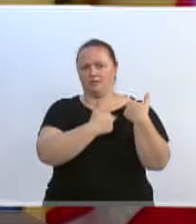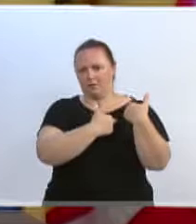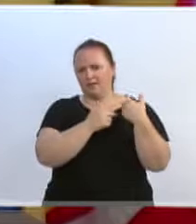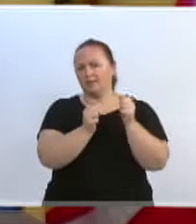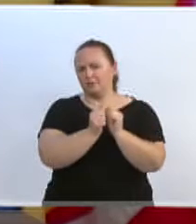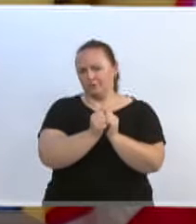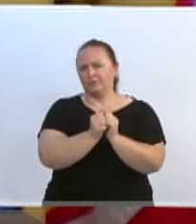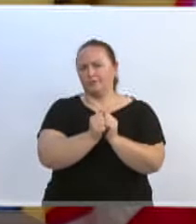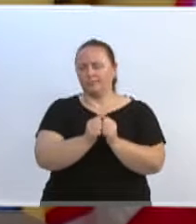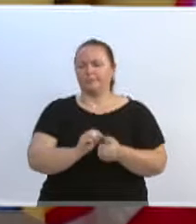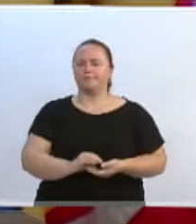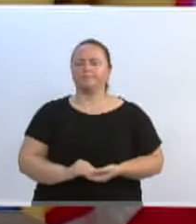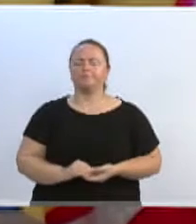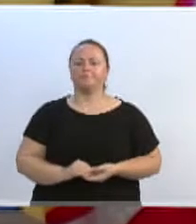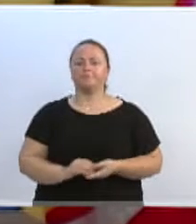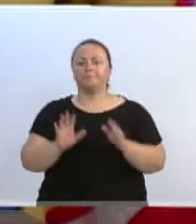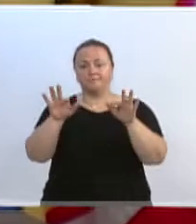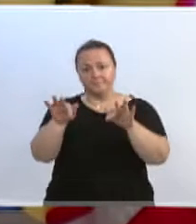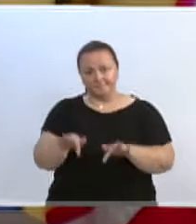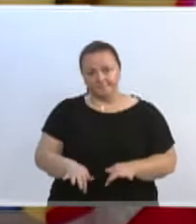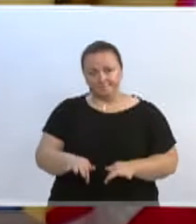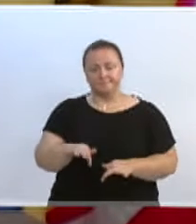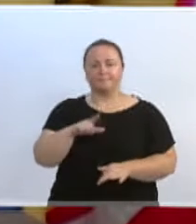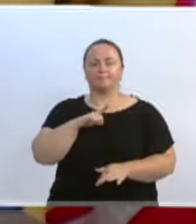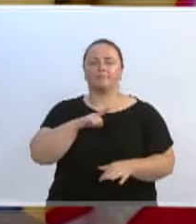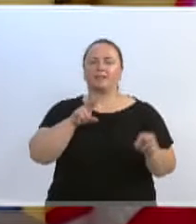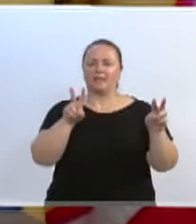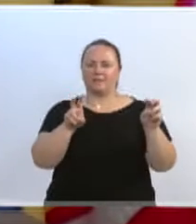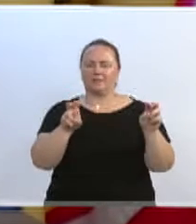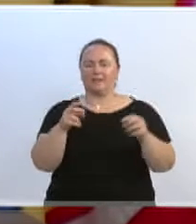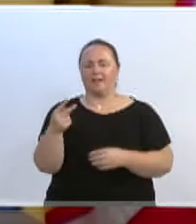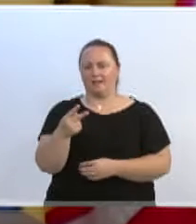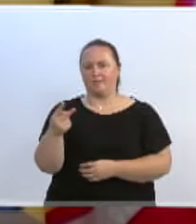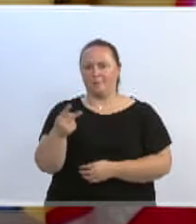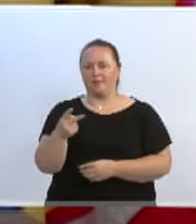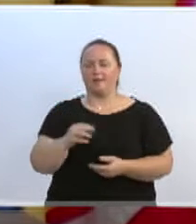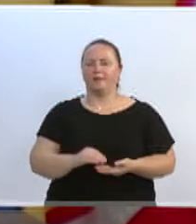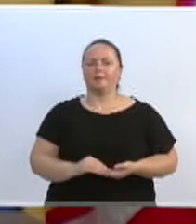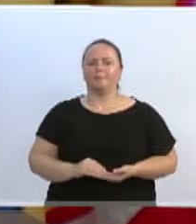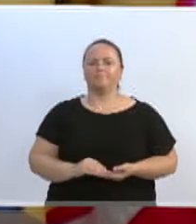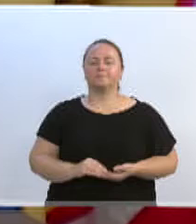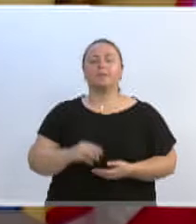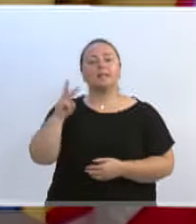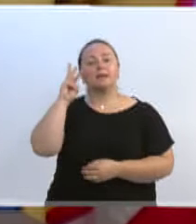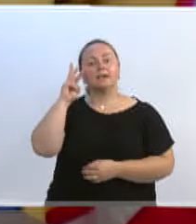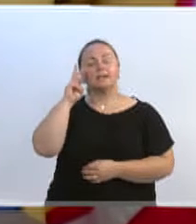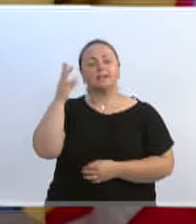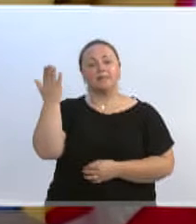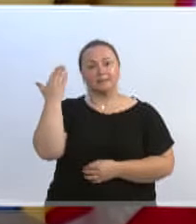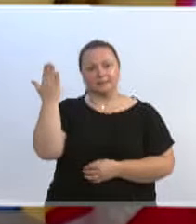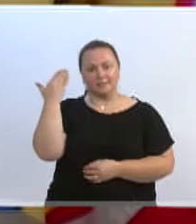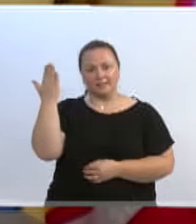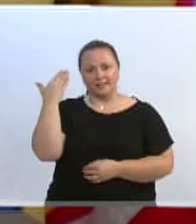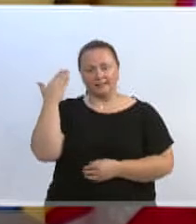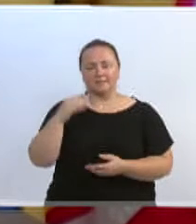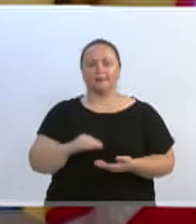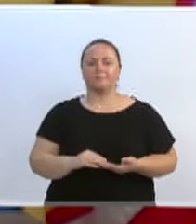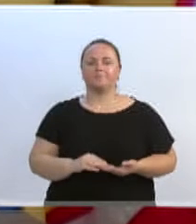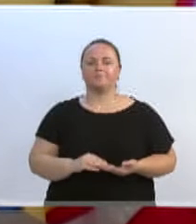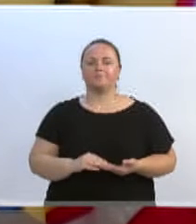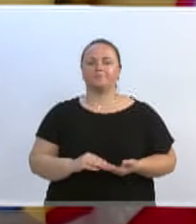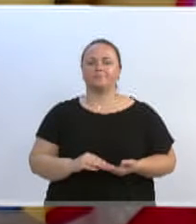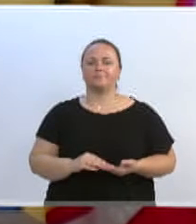Para finalizar, senhor presidente, eu tenho mais 2 temas rápidos. No dia de terça-feira, o nosso presidente